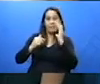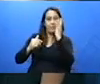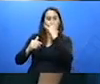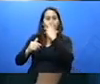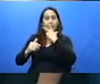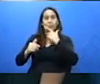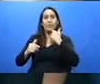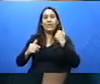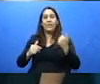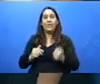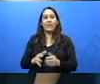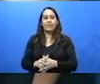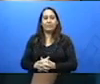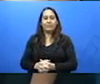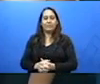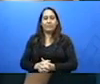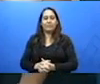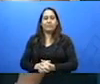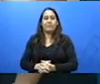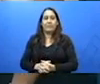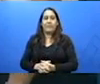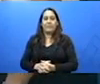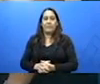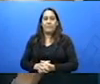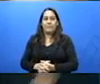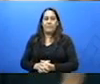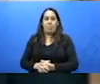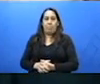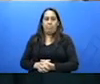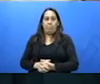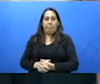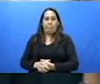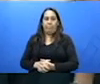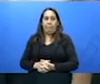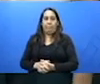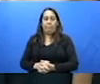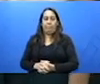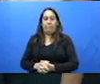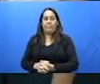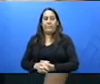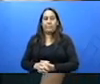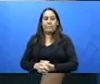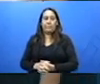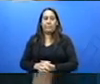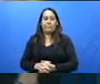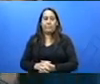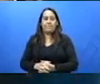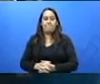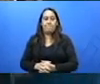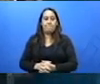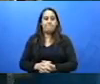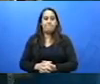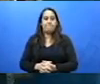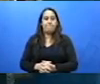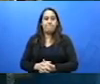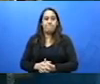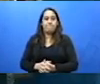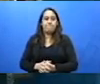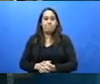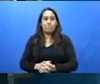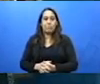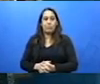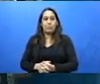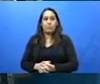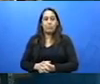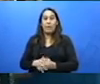para sua boneca. Presta atenção na